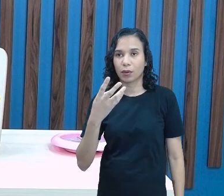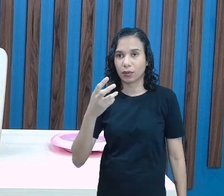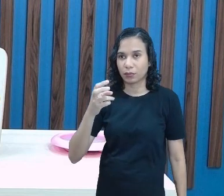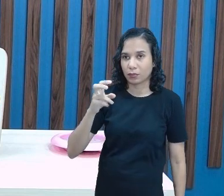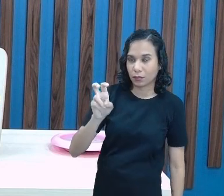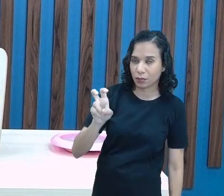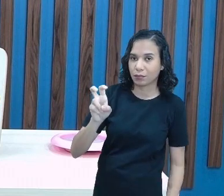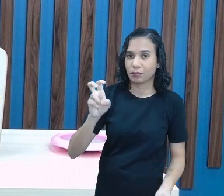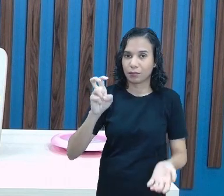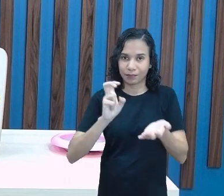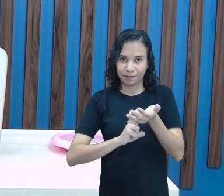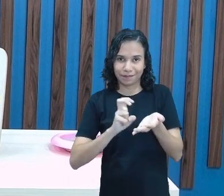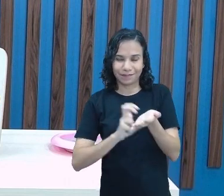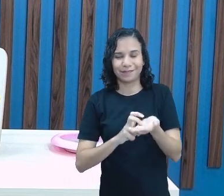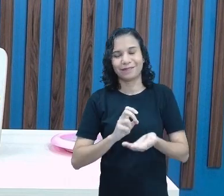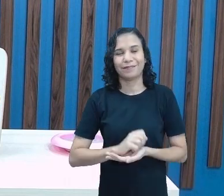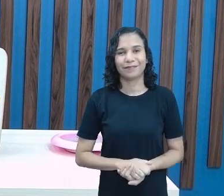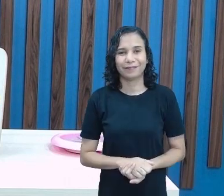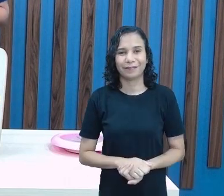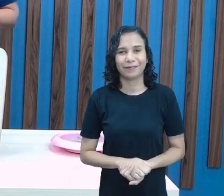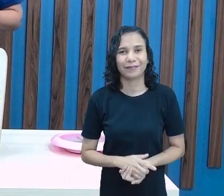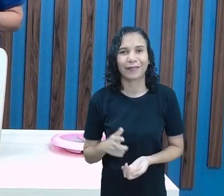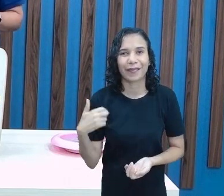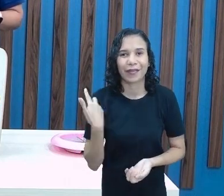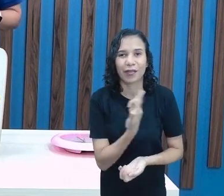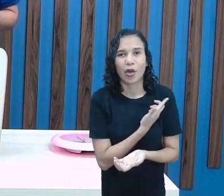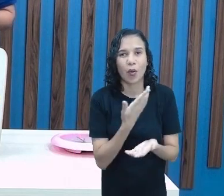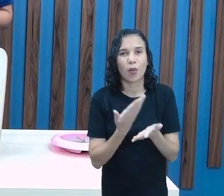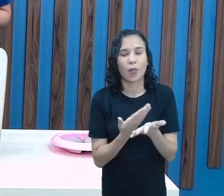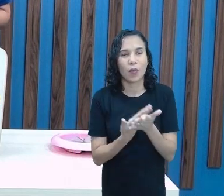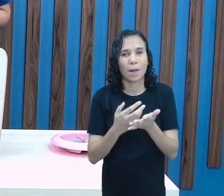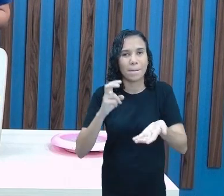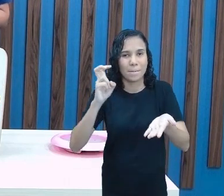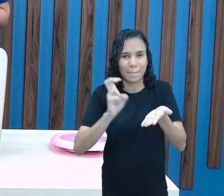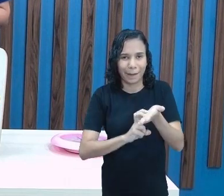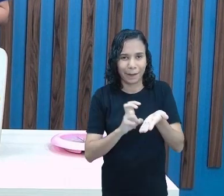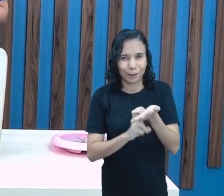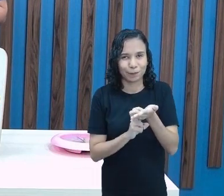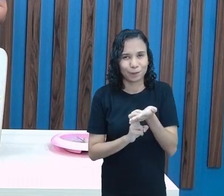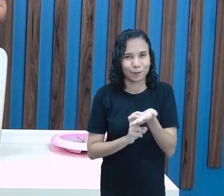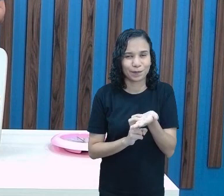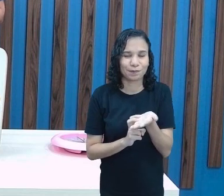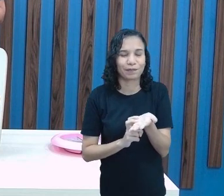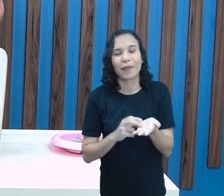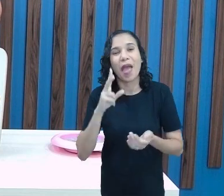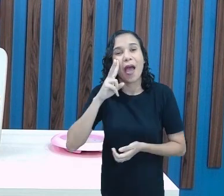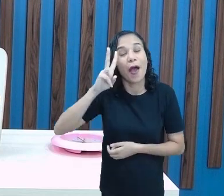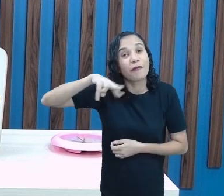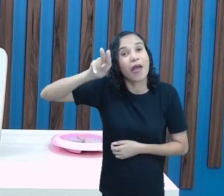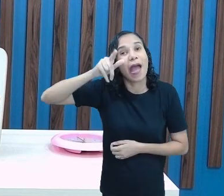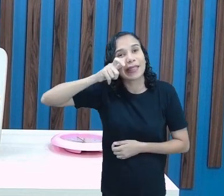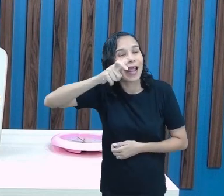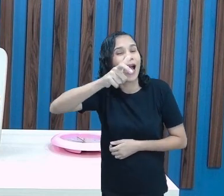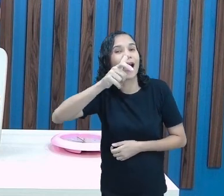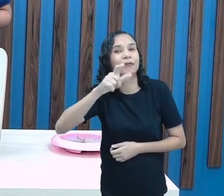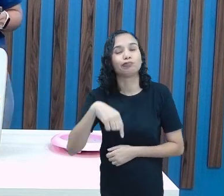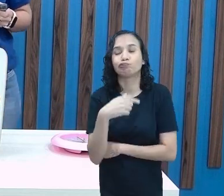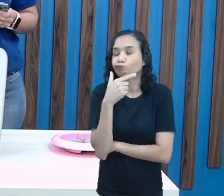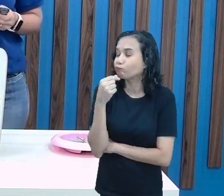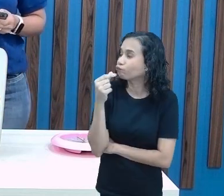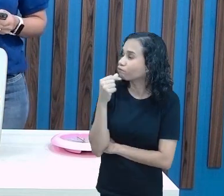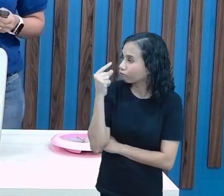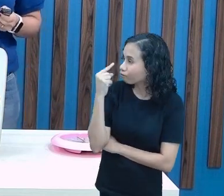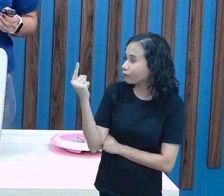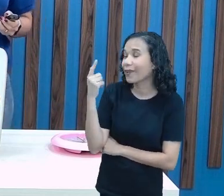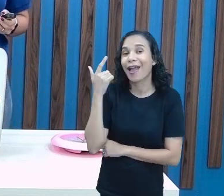7h45 da manhã. A gente está vendo aí que é manhã. Vejam que interessante. Miguel,